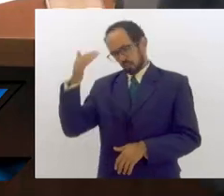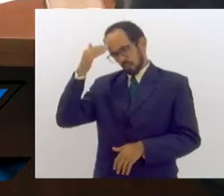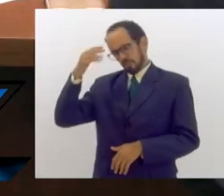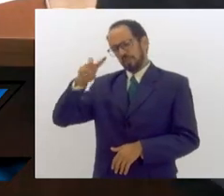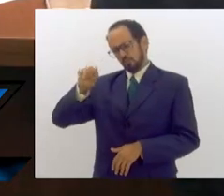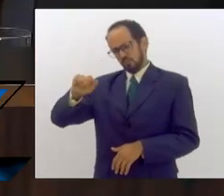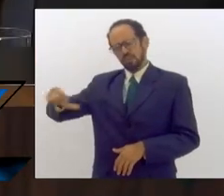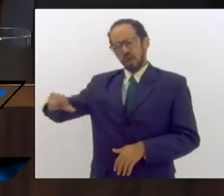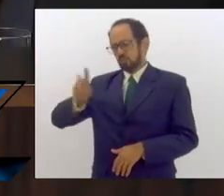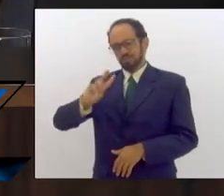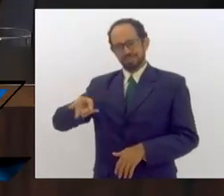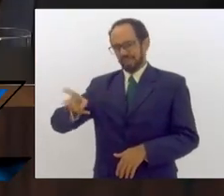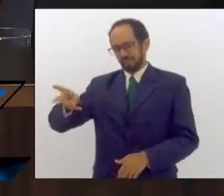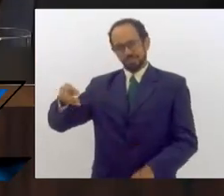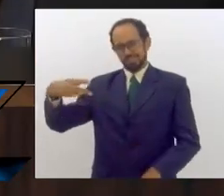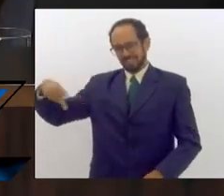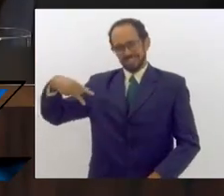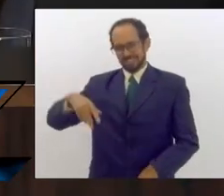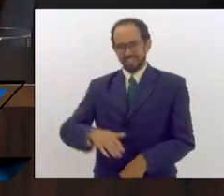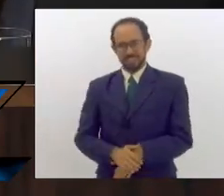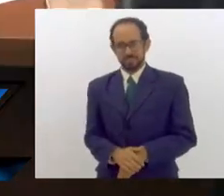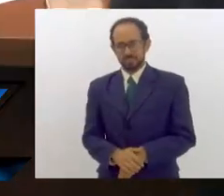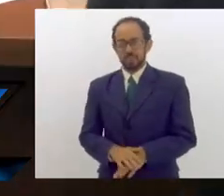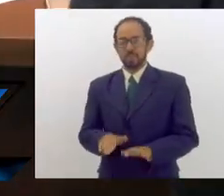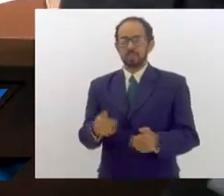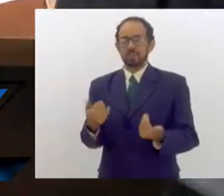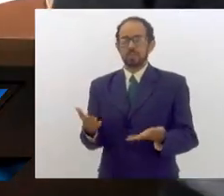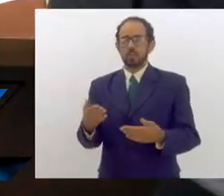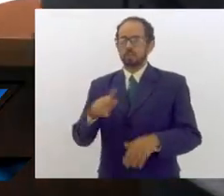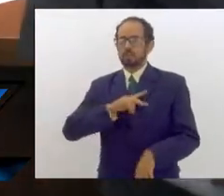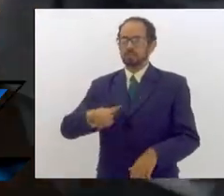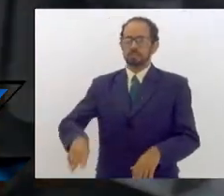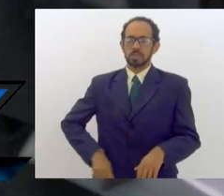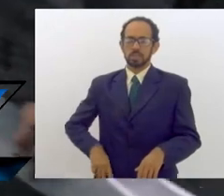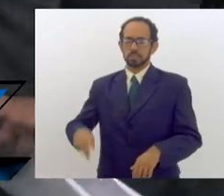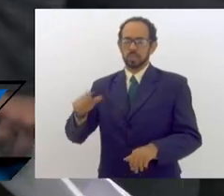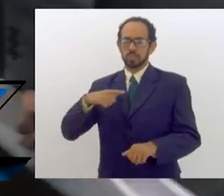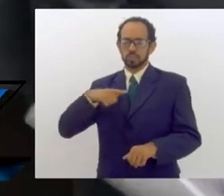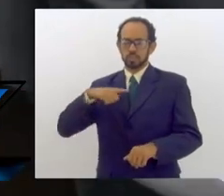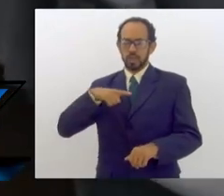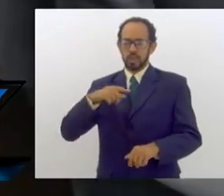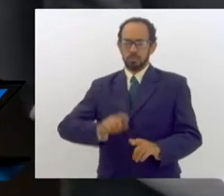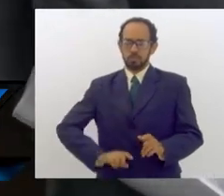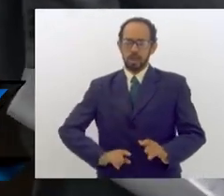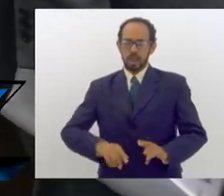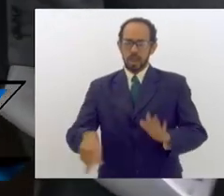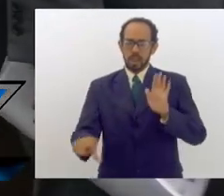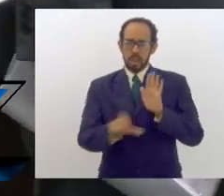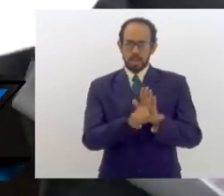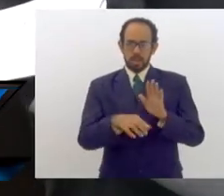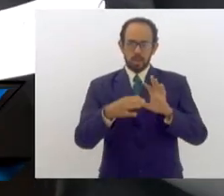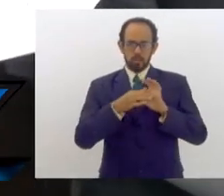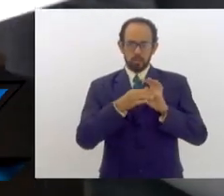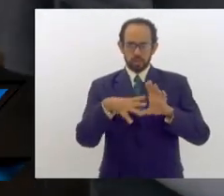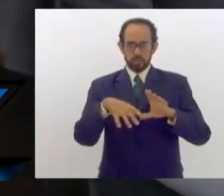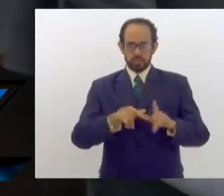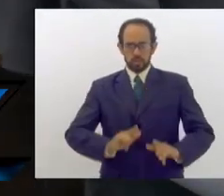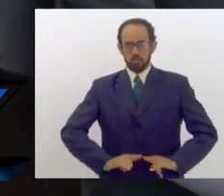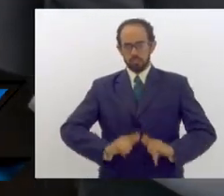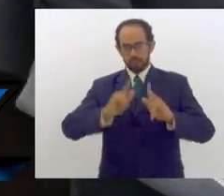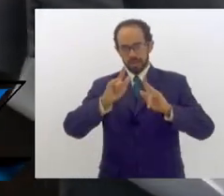Ceasa sempre sempre só alertar aqui presidente que a gente tem uma lei que autoriza que o a